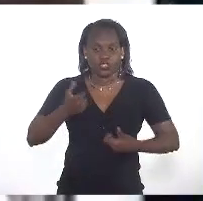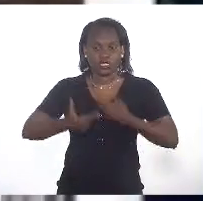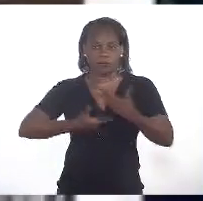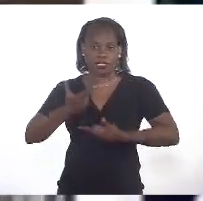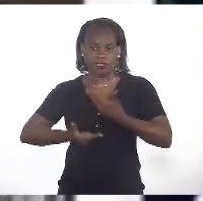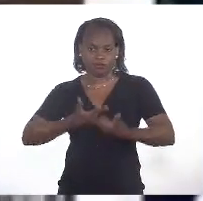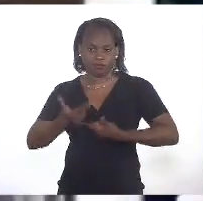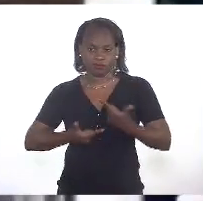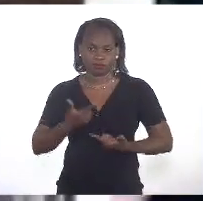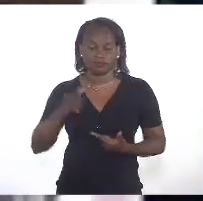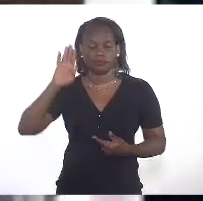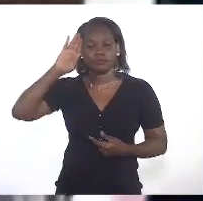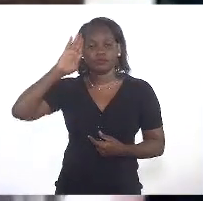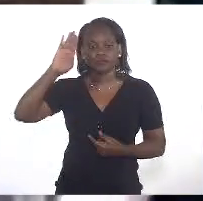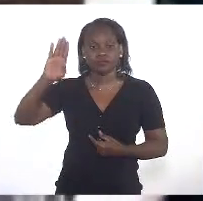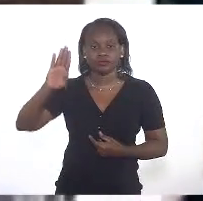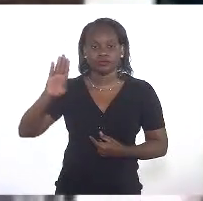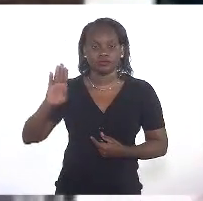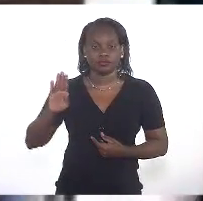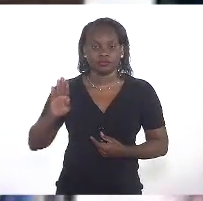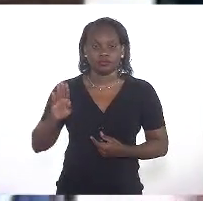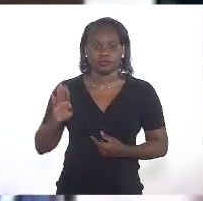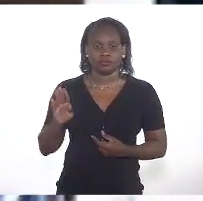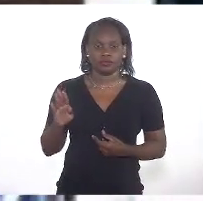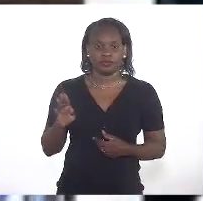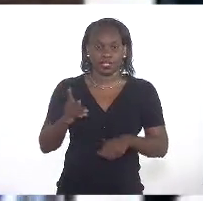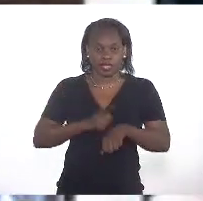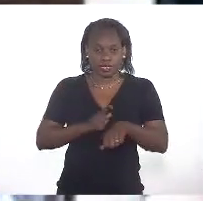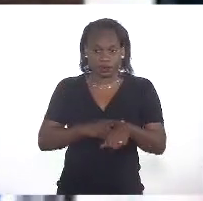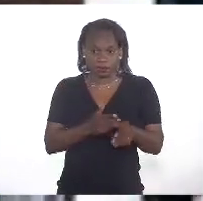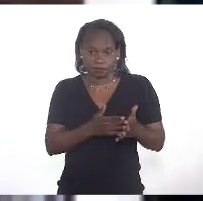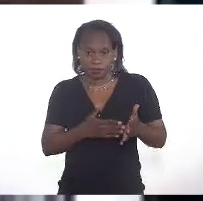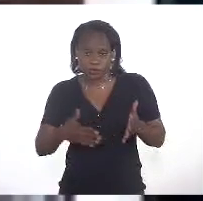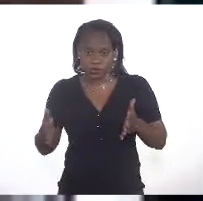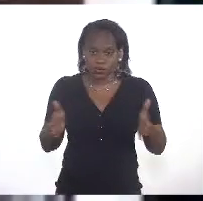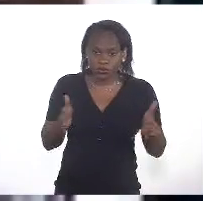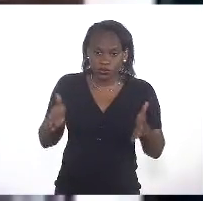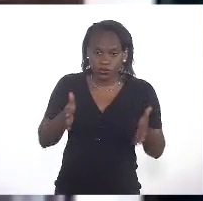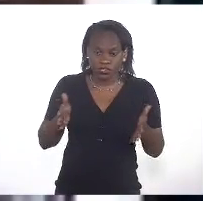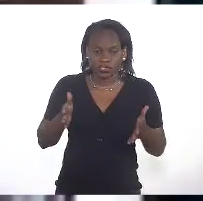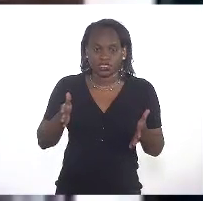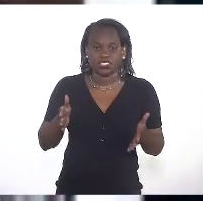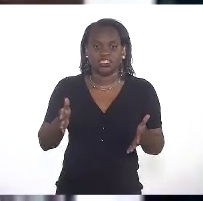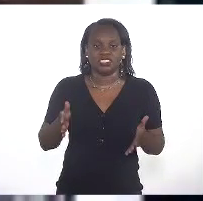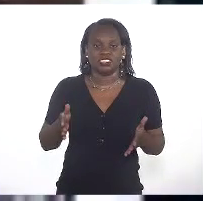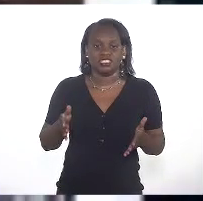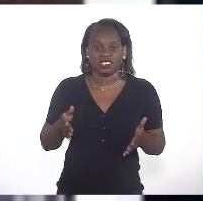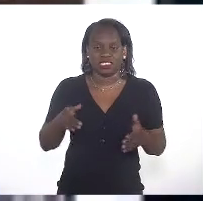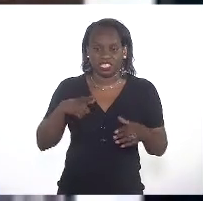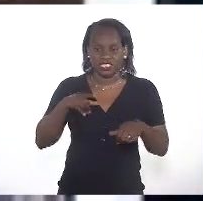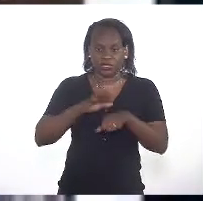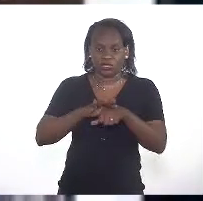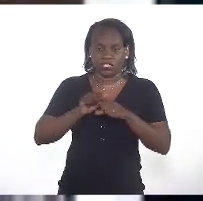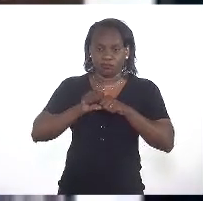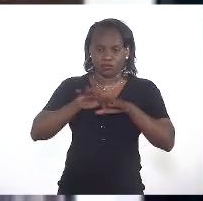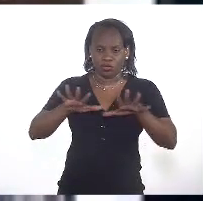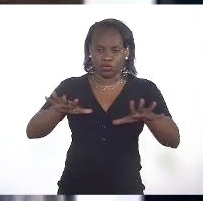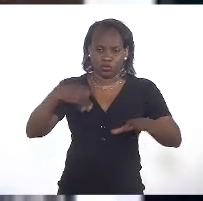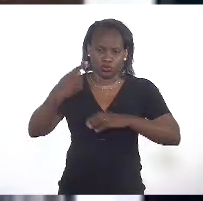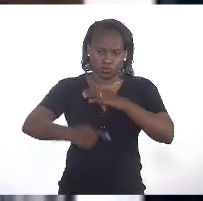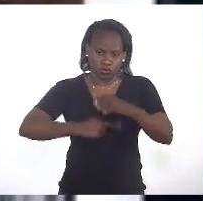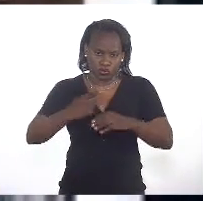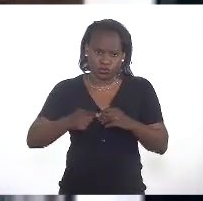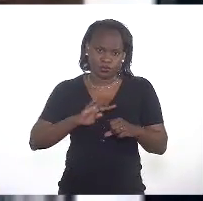trabalho, principalmente nesse período que grave a pandemia do